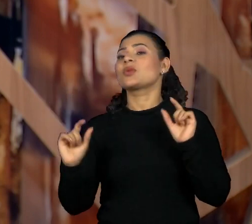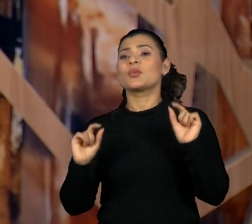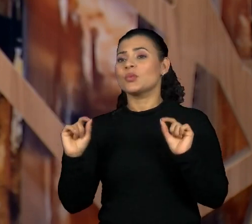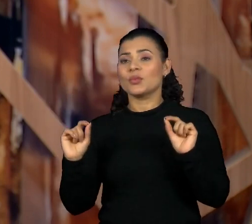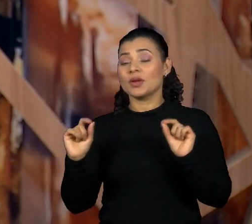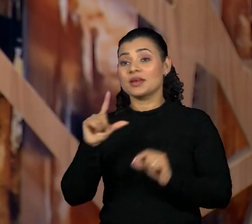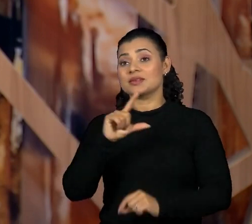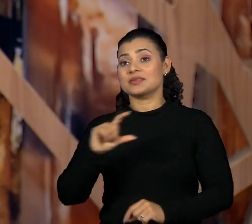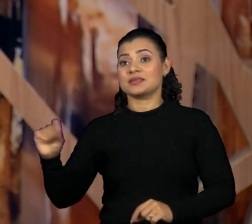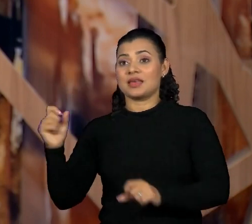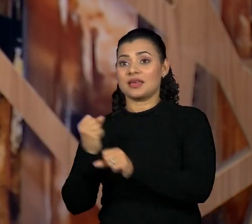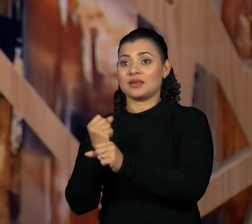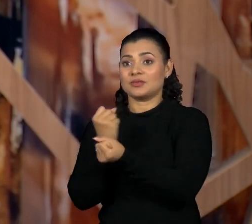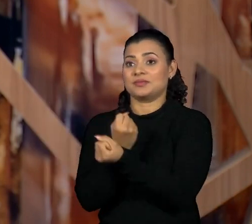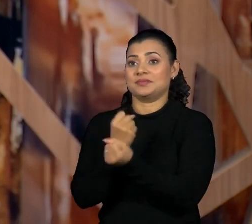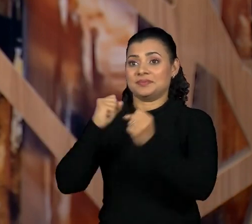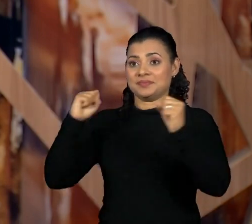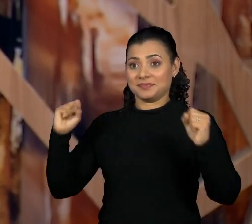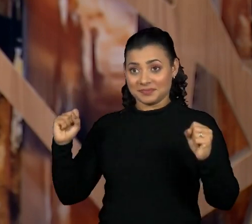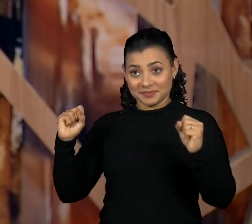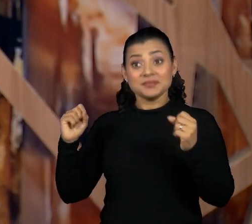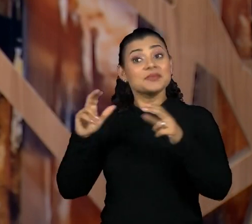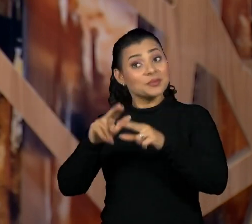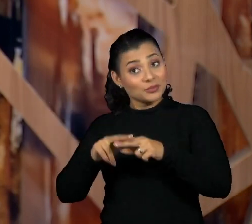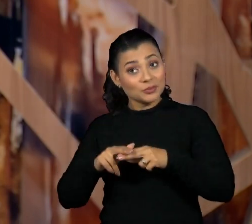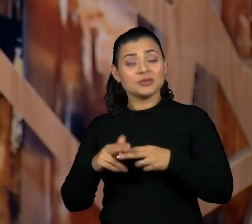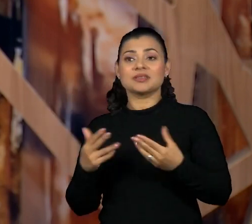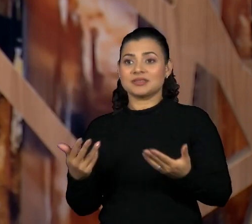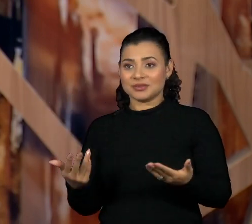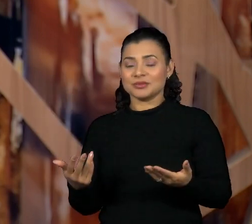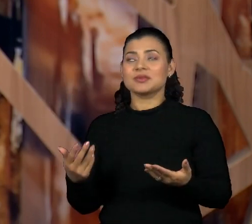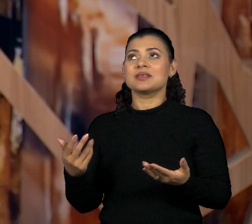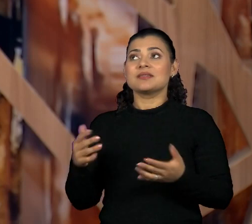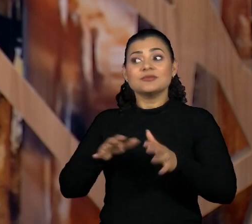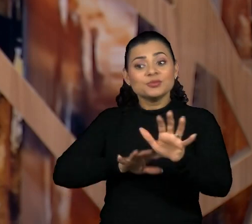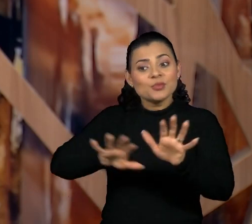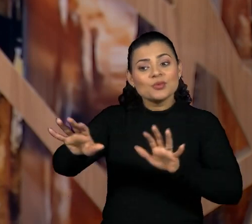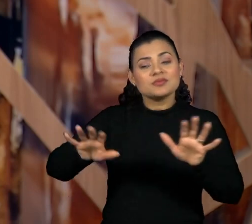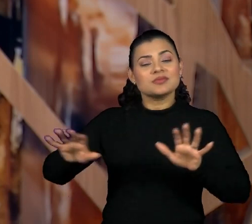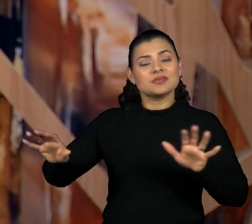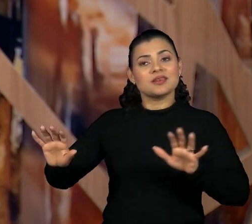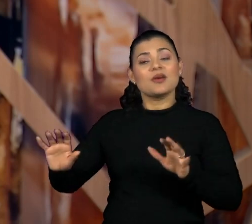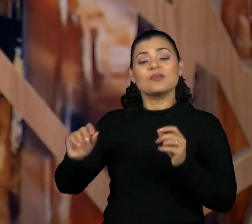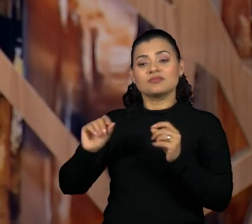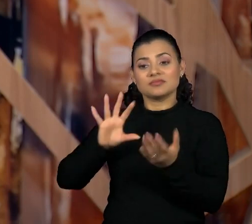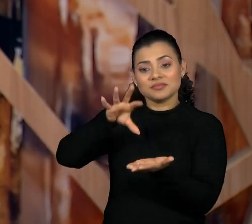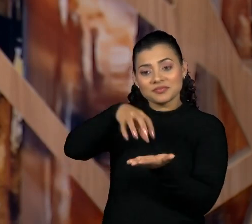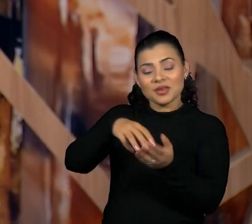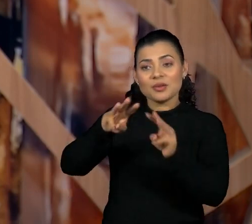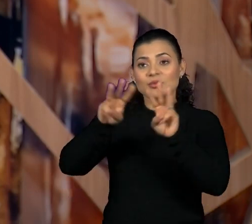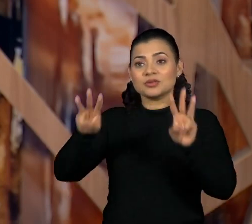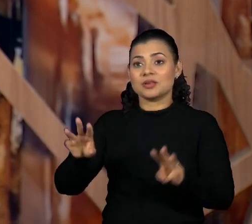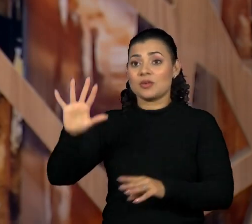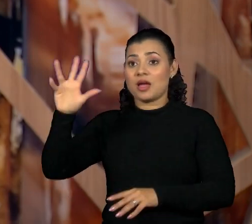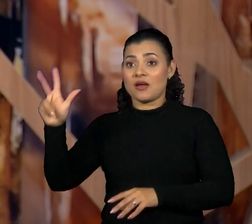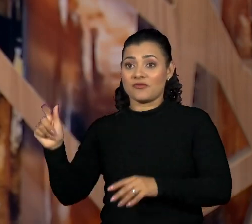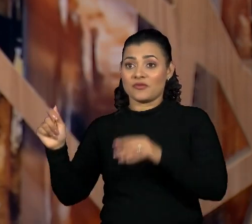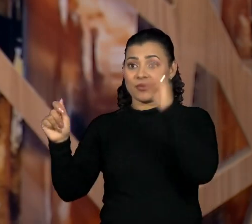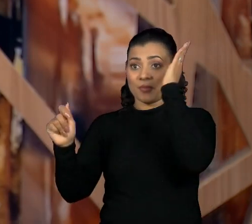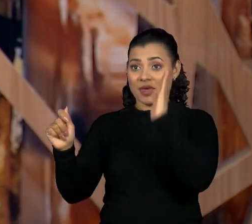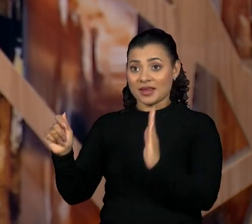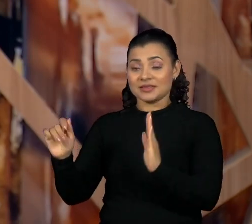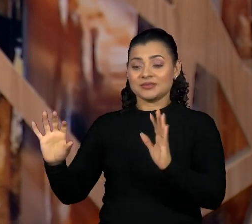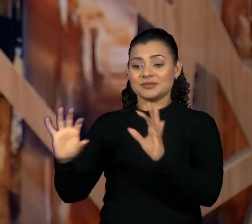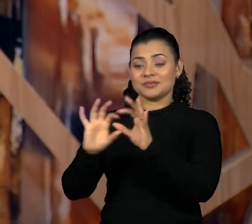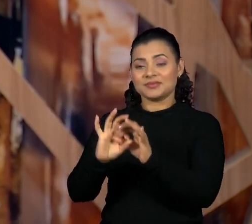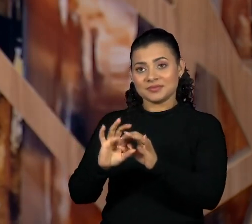os 100 anos da abolição. Então, essa exposição que acontece no Museu Afro-Brasil, em parceria com o Museu de